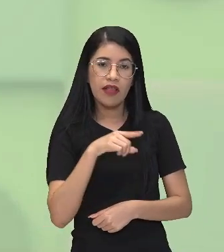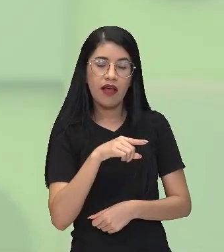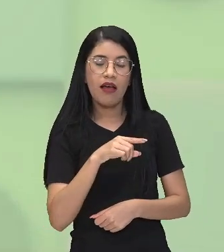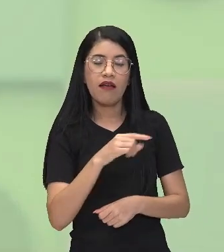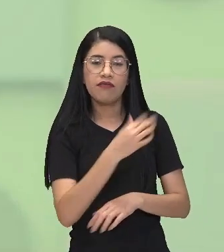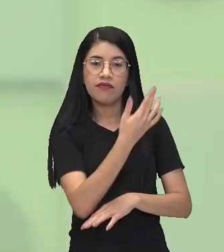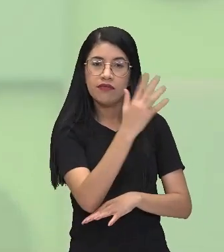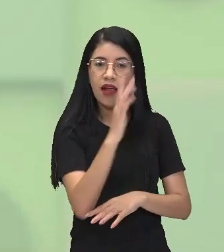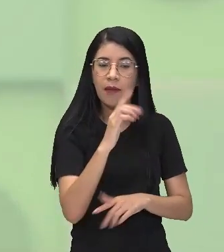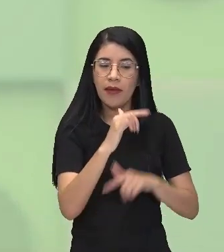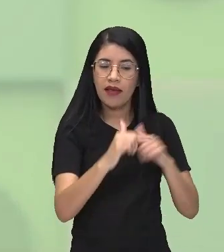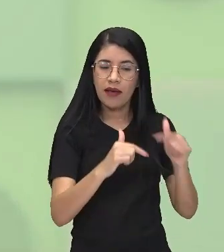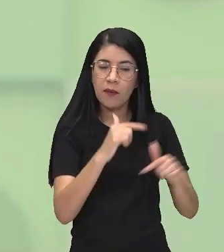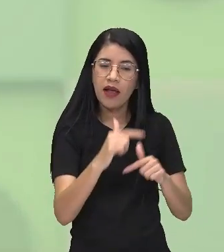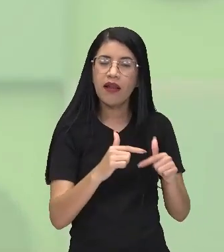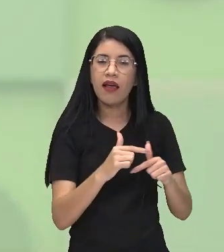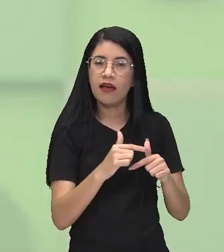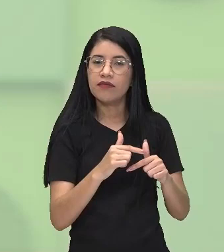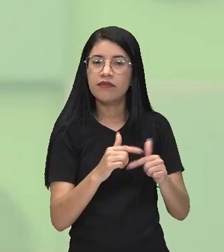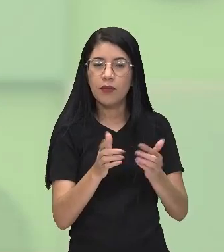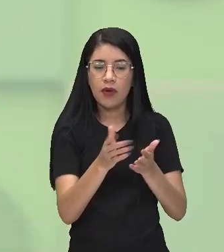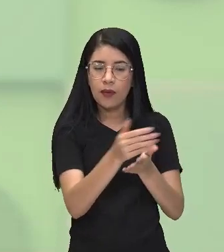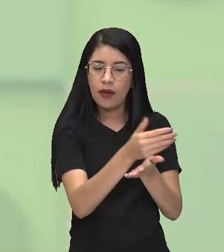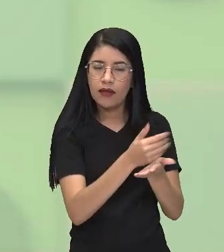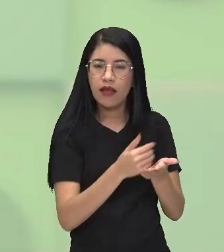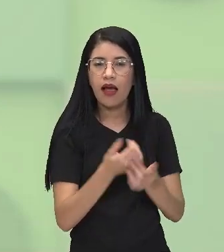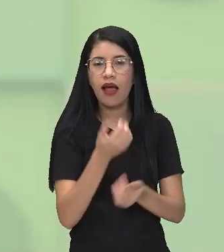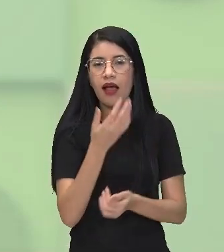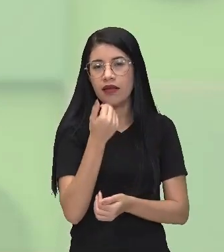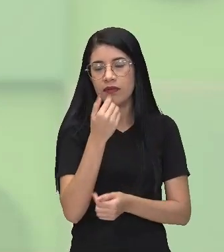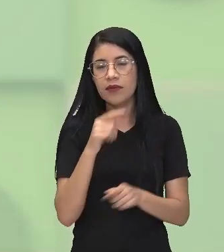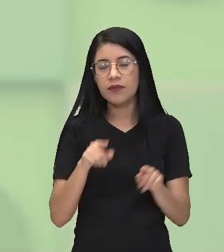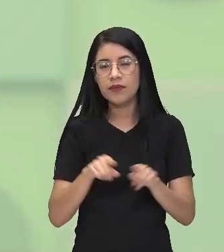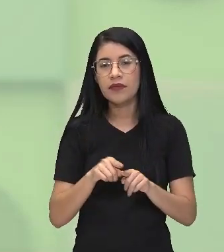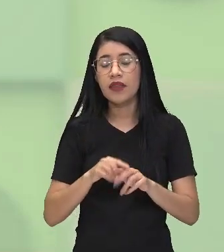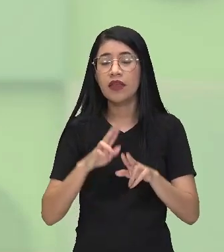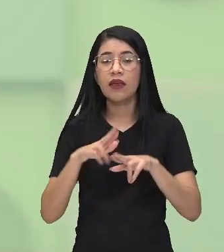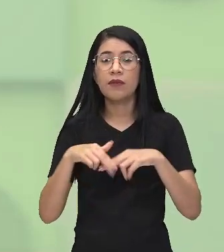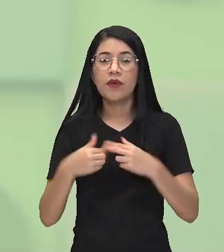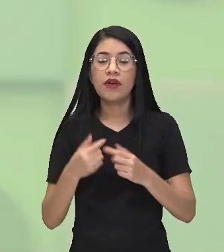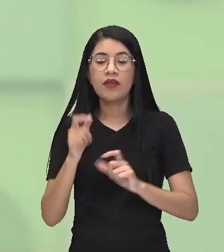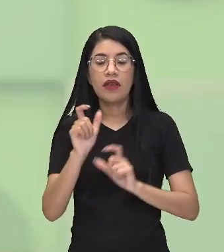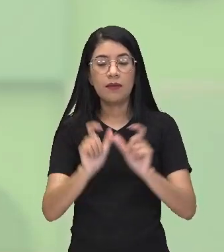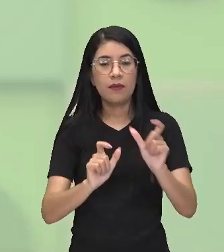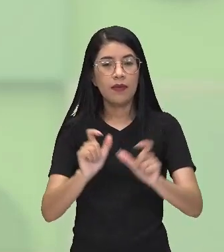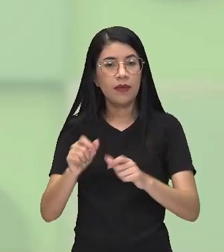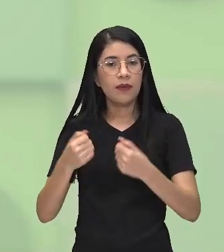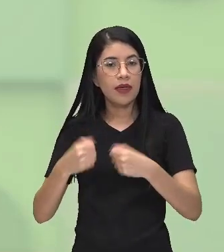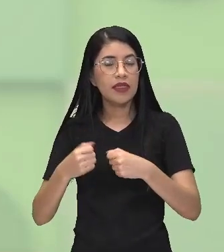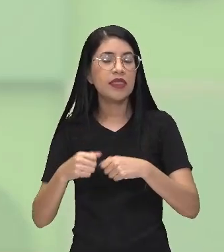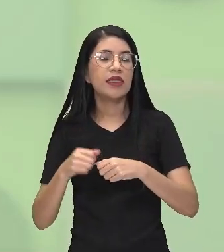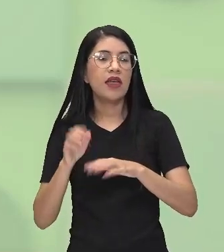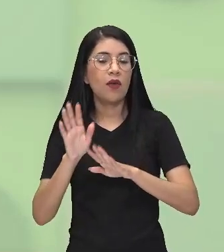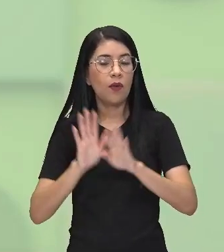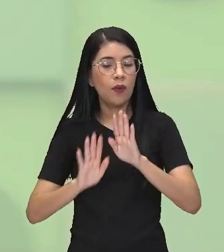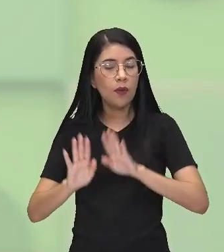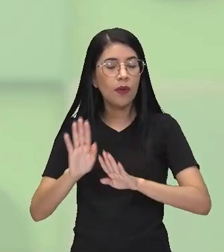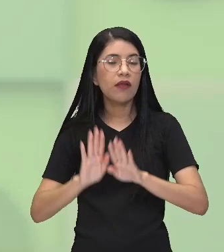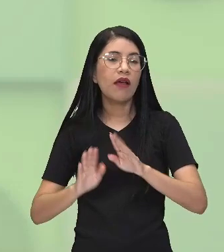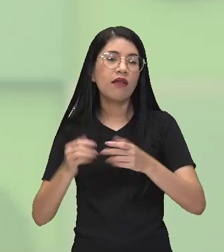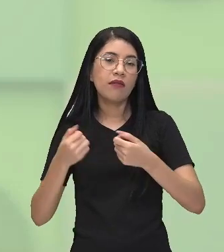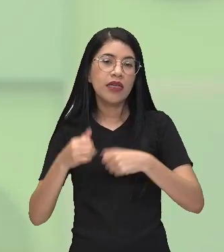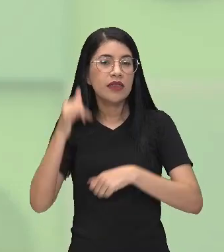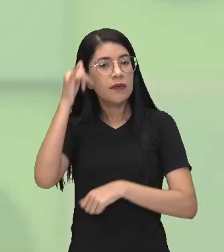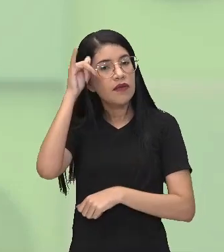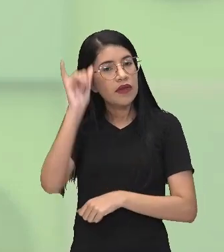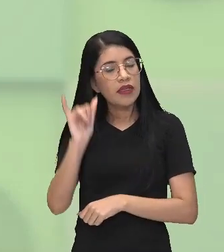né, diárias. E, por isso, estas pessoas têm que se prevenir para poder não